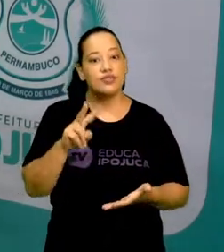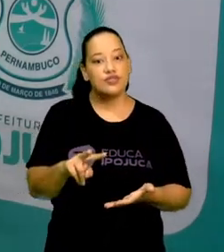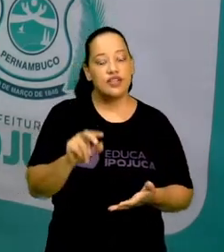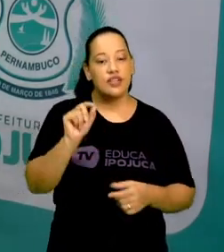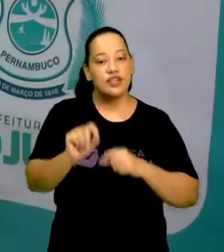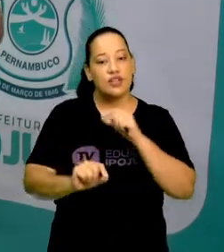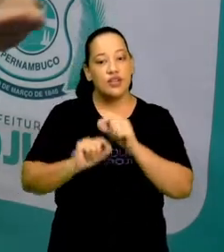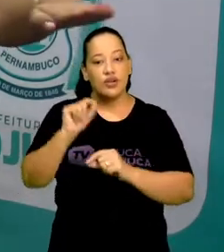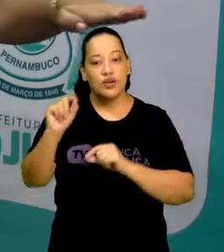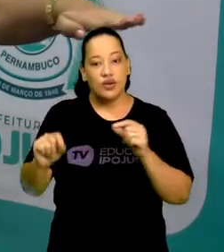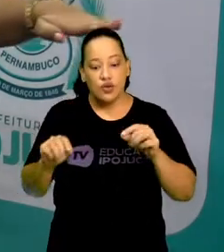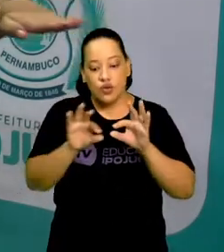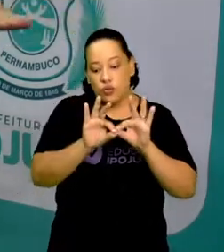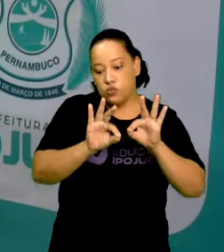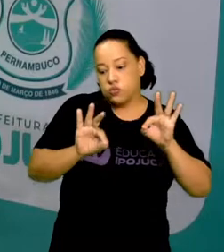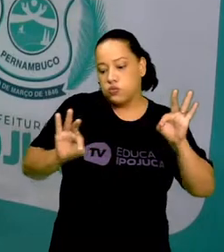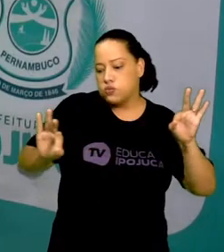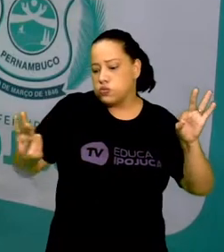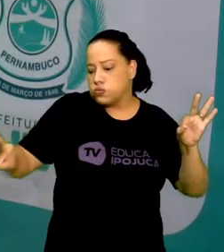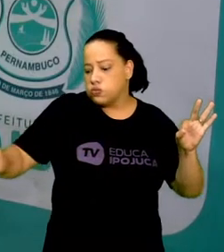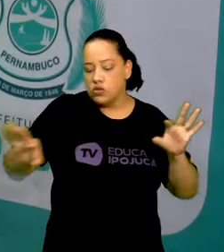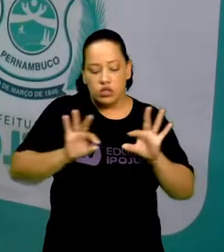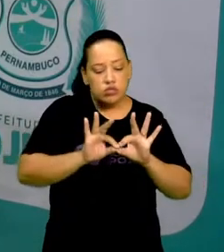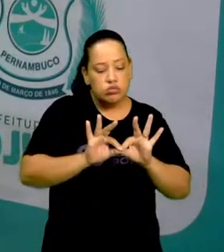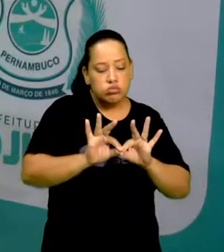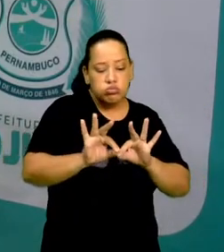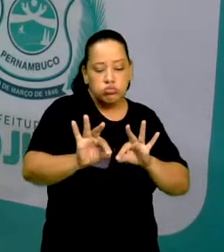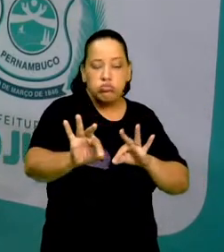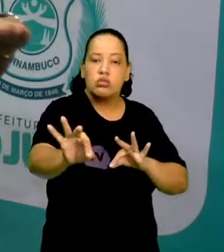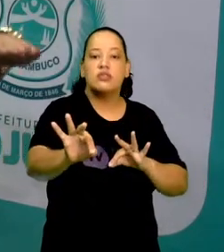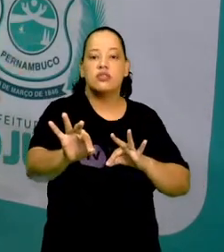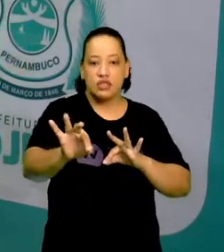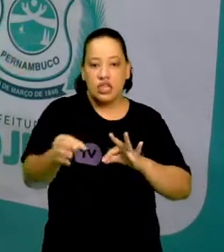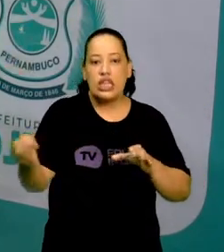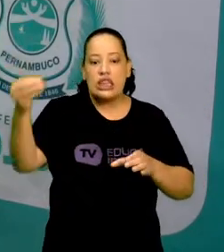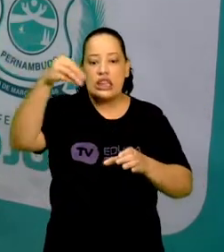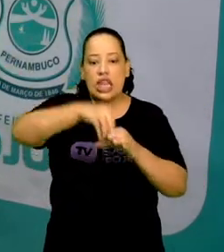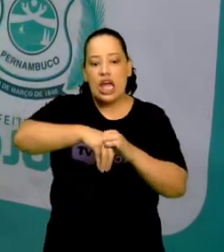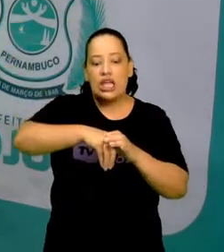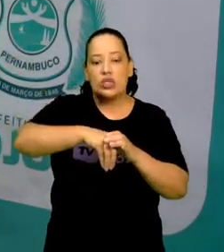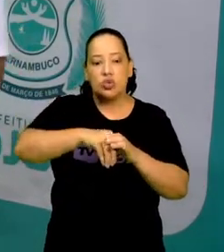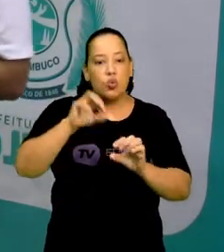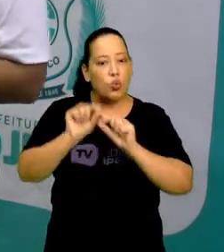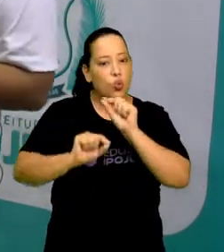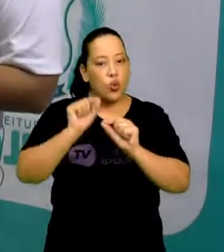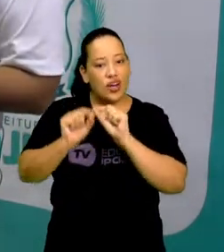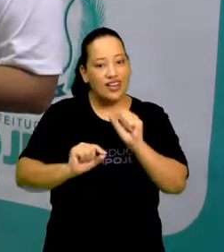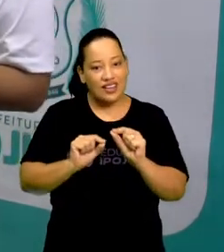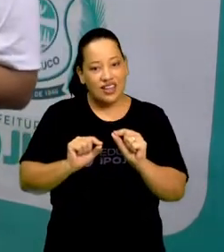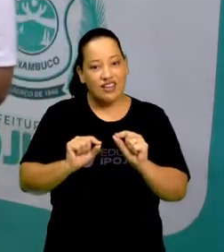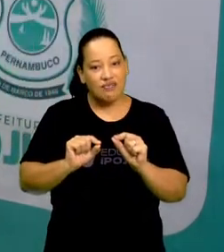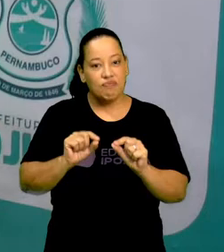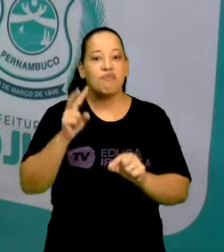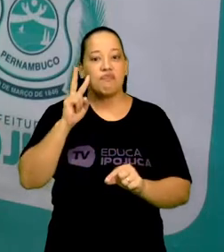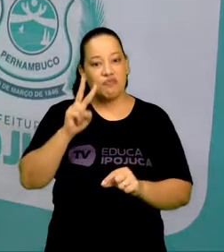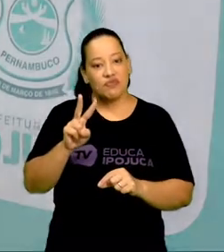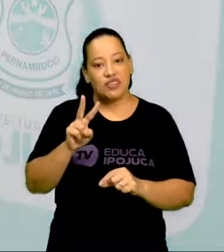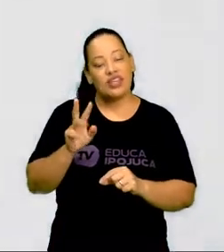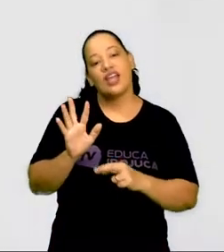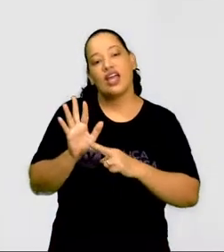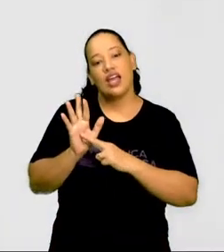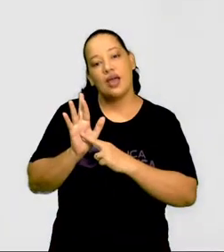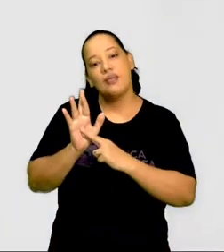nossa extensão territorial, o que está ali, né, dentro desse planeta. E aí eu trago para vocês essa